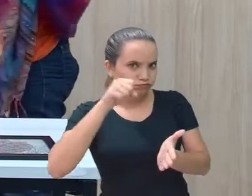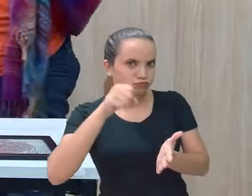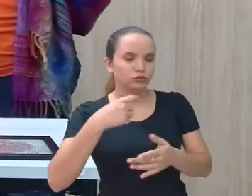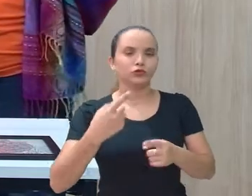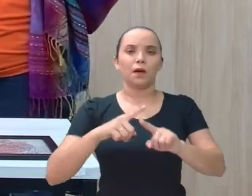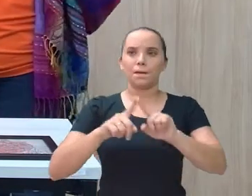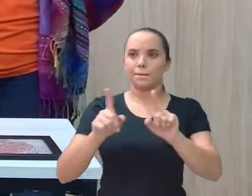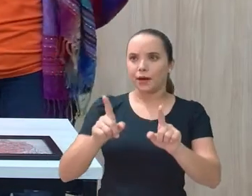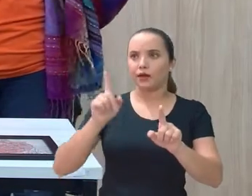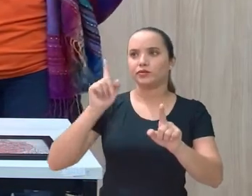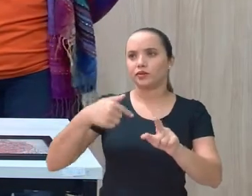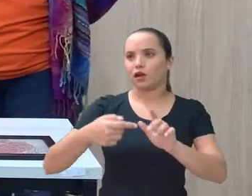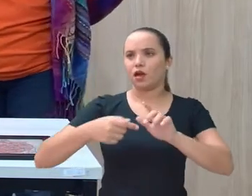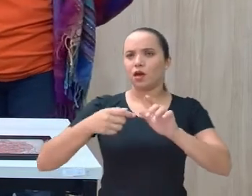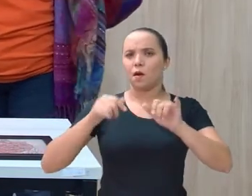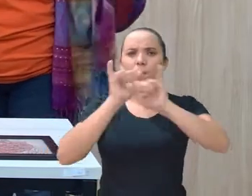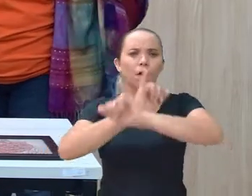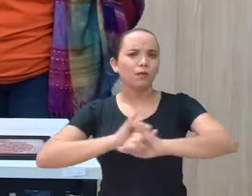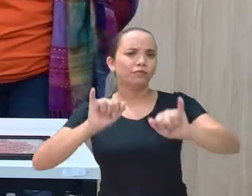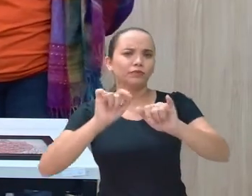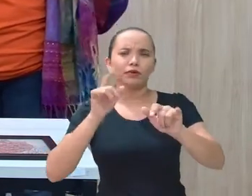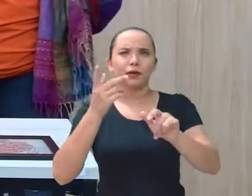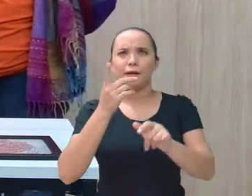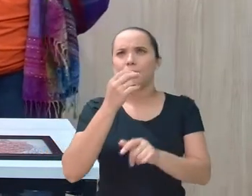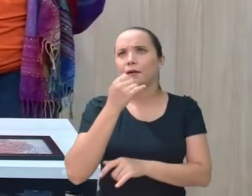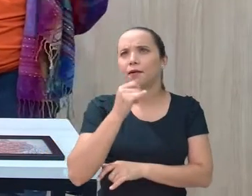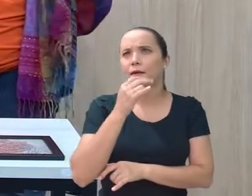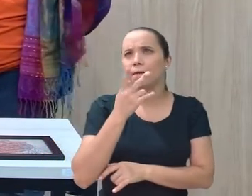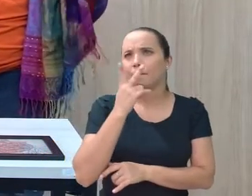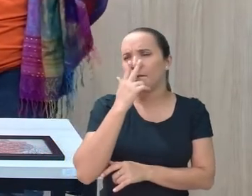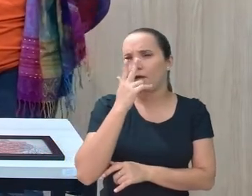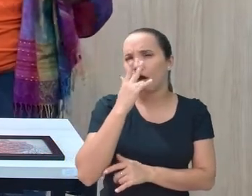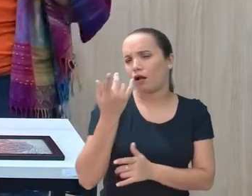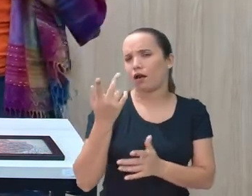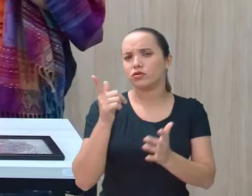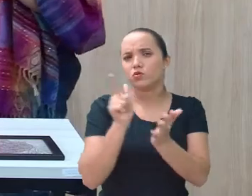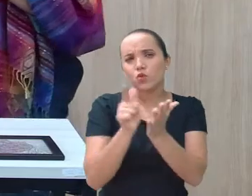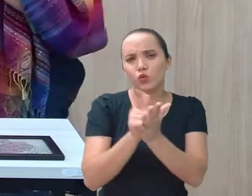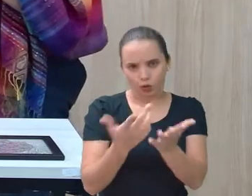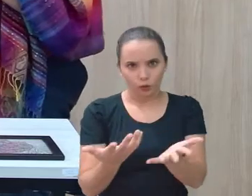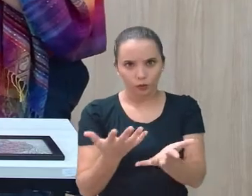é um anúncio, um mini jornal, um livretozinho.